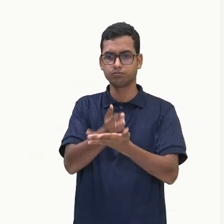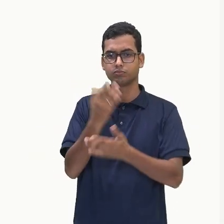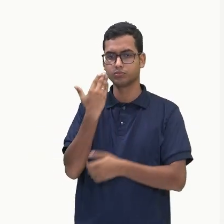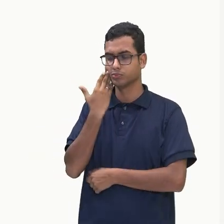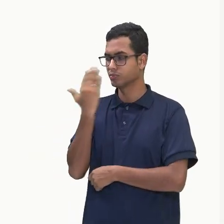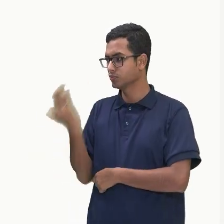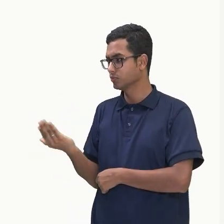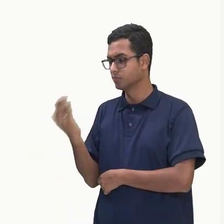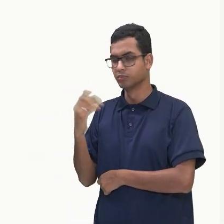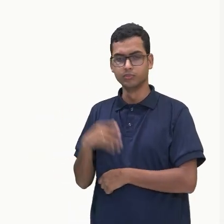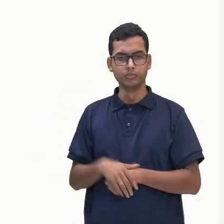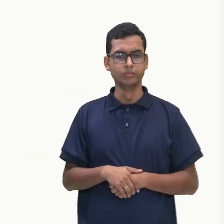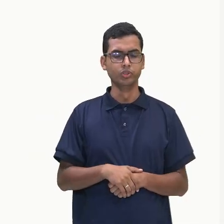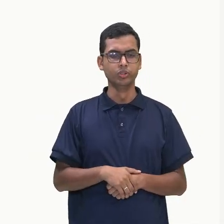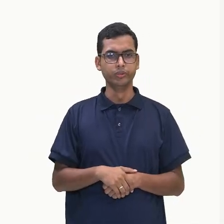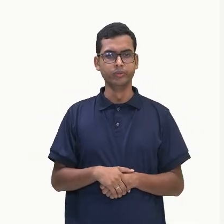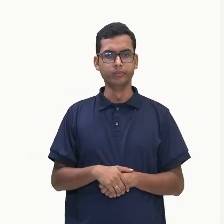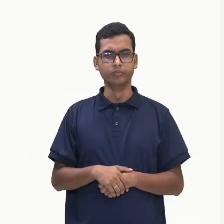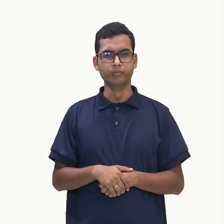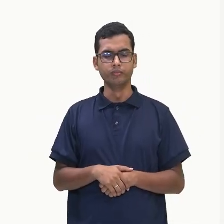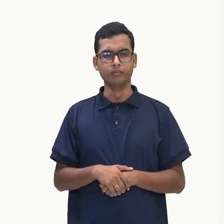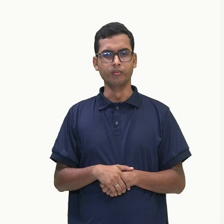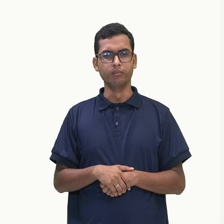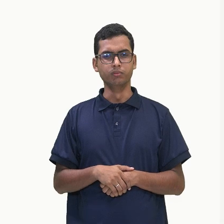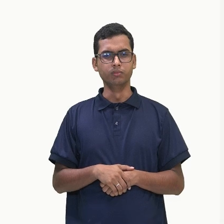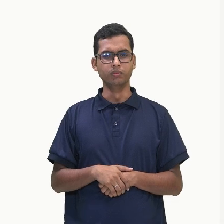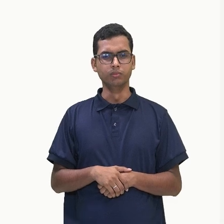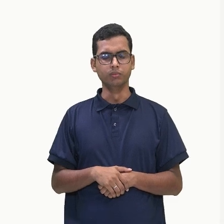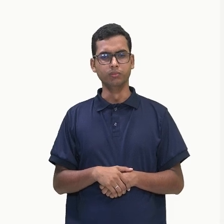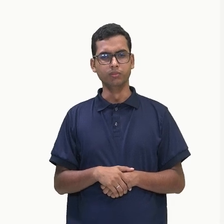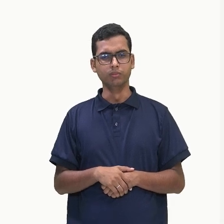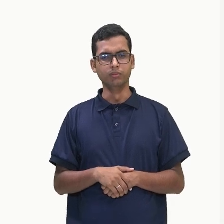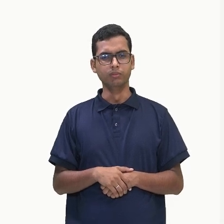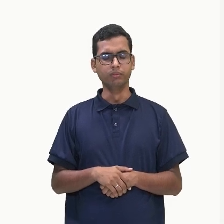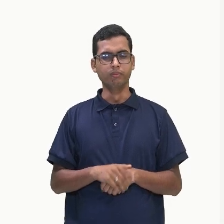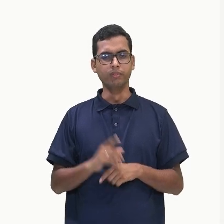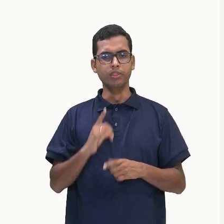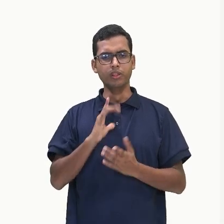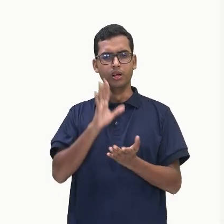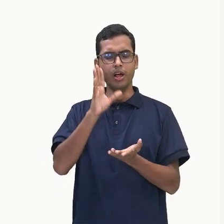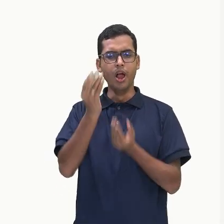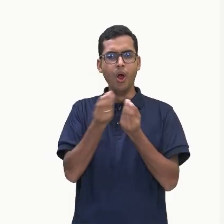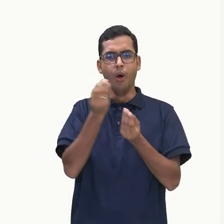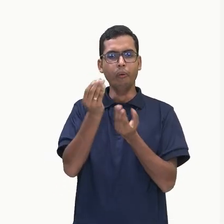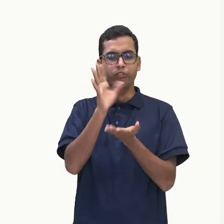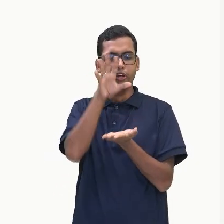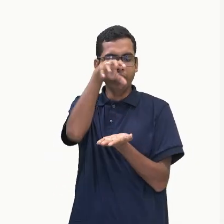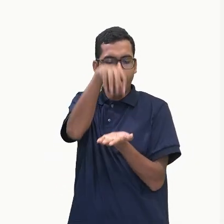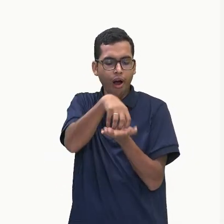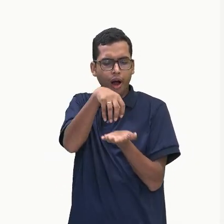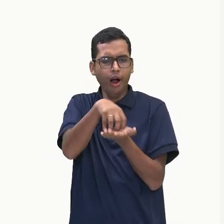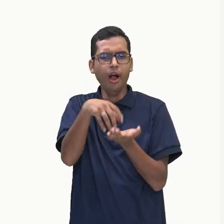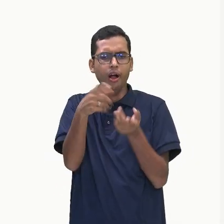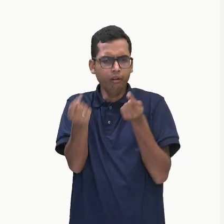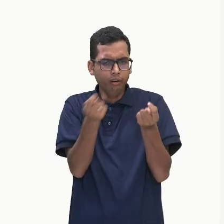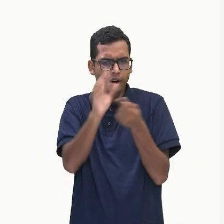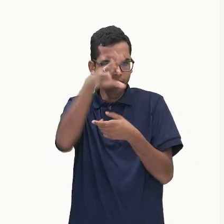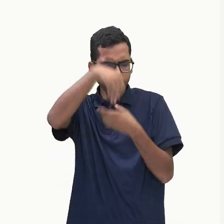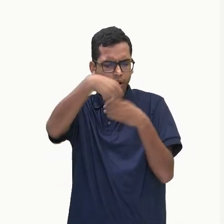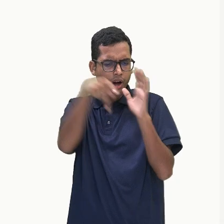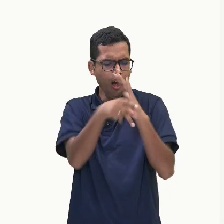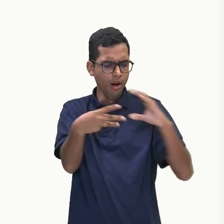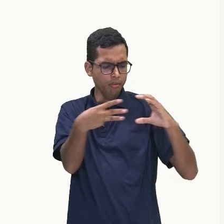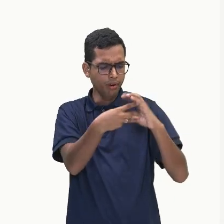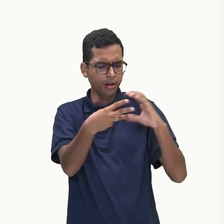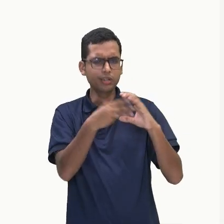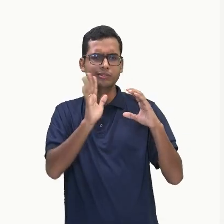e ele é como é que eu posso dizer? A sala de controle da célula, como a gente falou aqui anteriormente, é